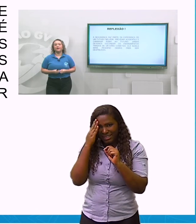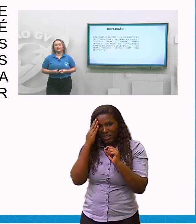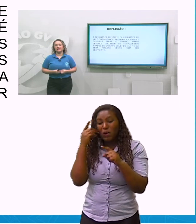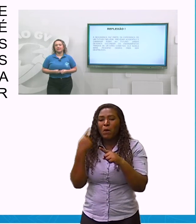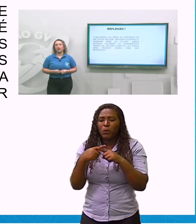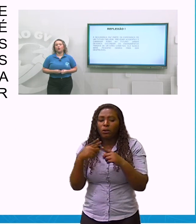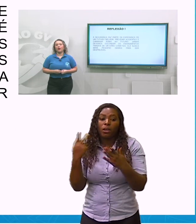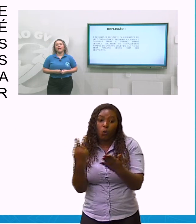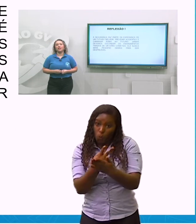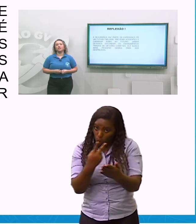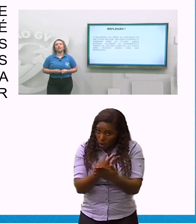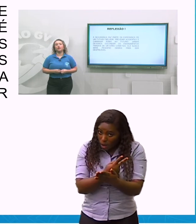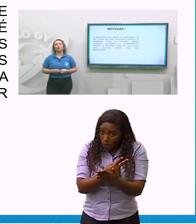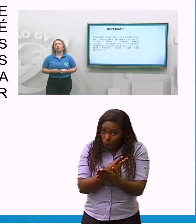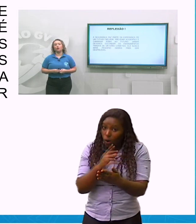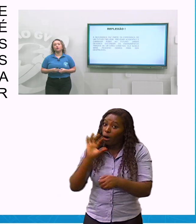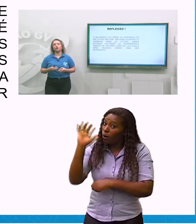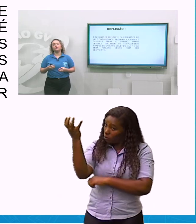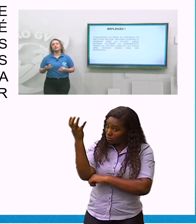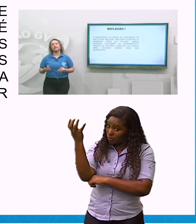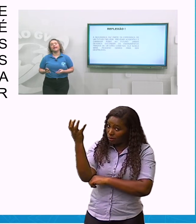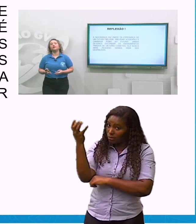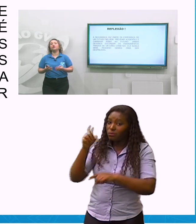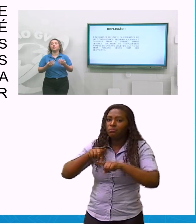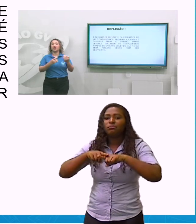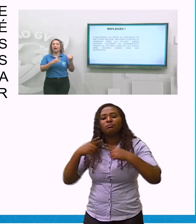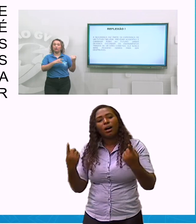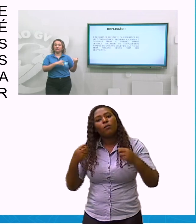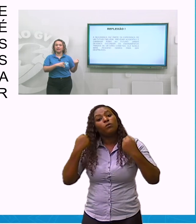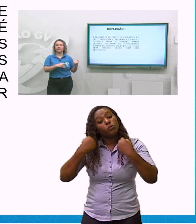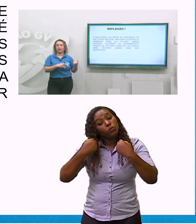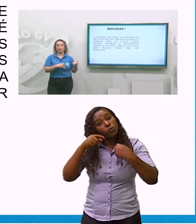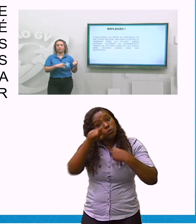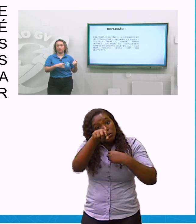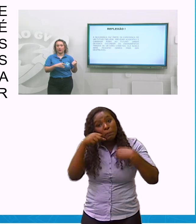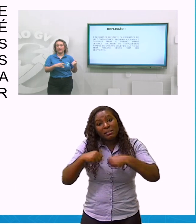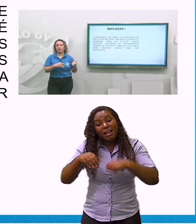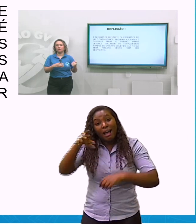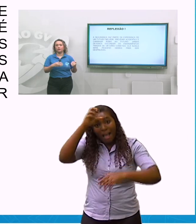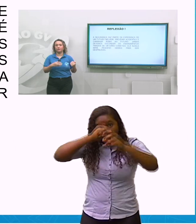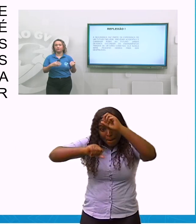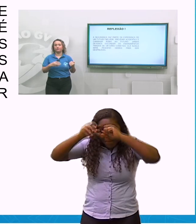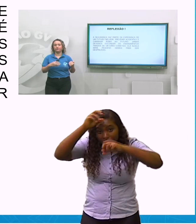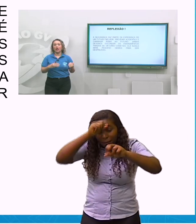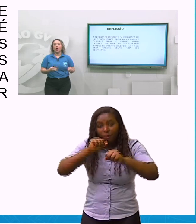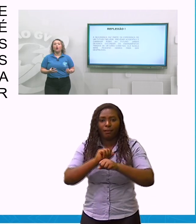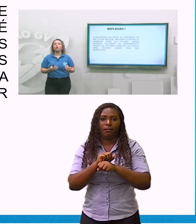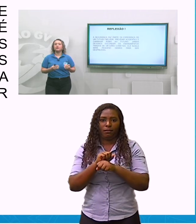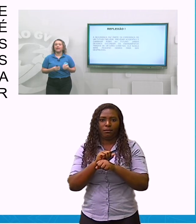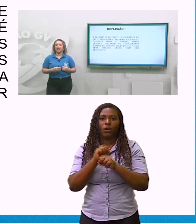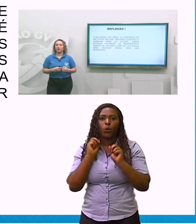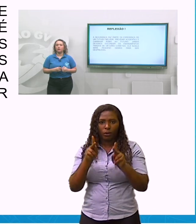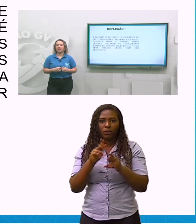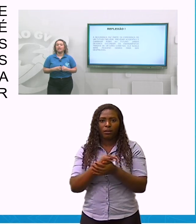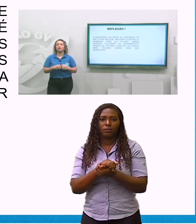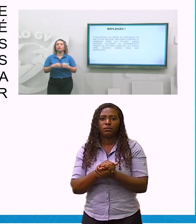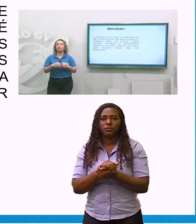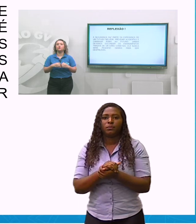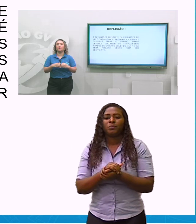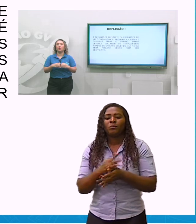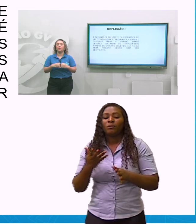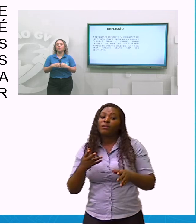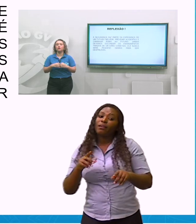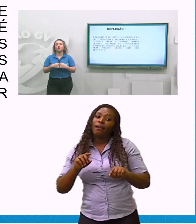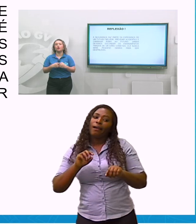Toda prevenção, ela gira em torno de um acidente que já aconteceu, não é isso? Os erros, eles